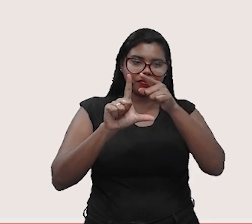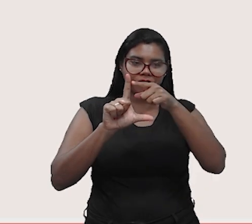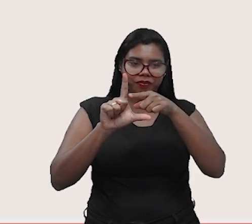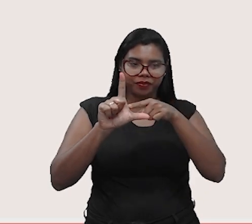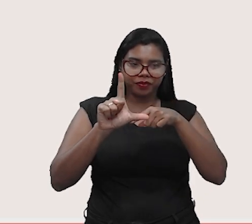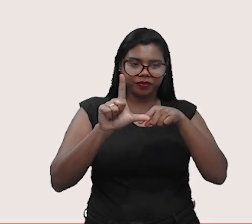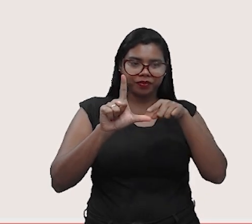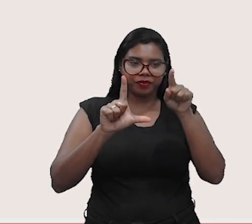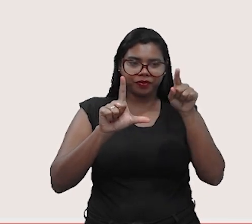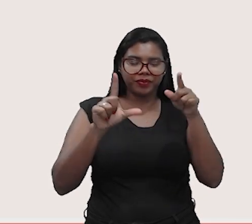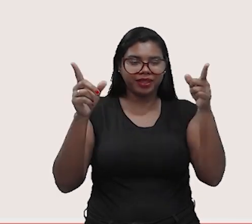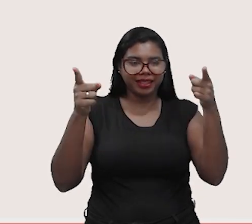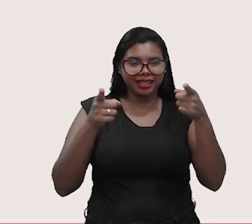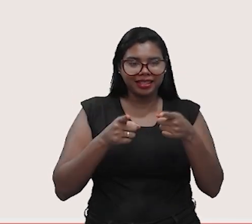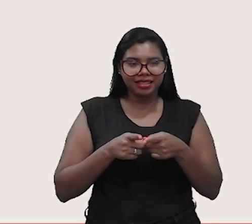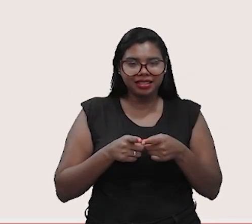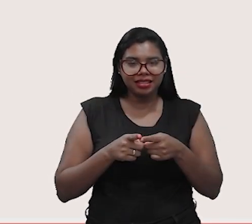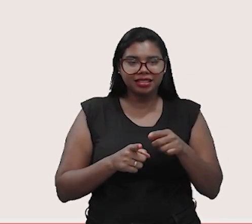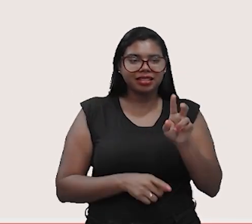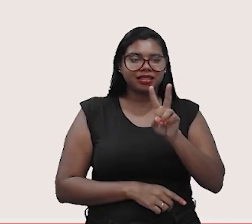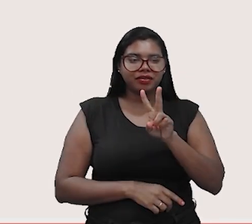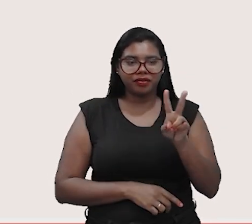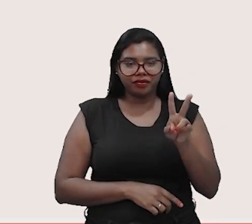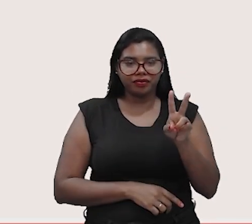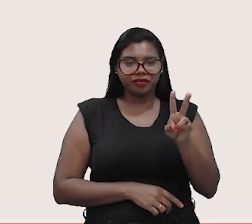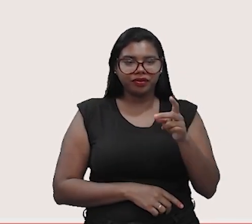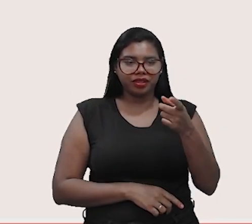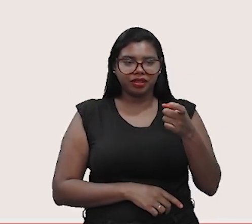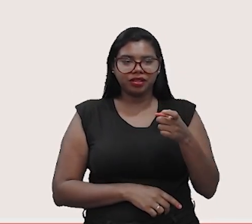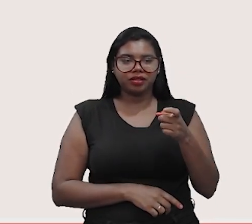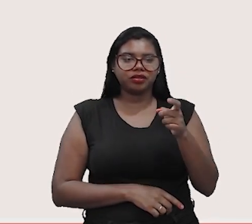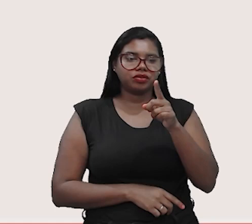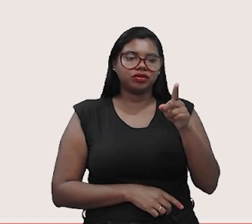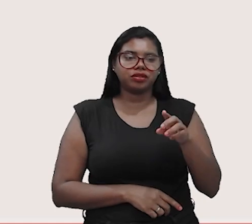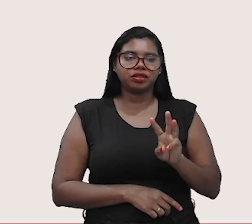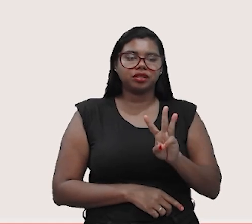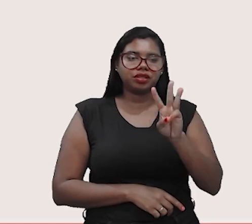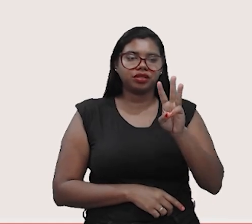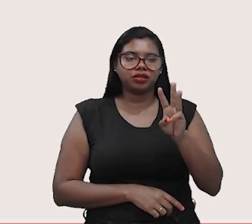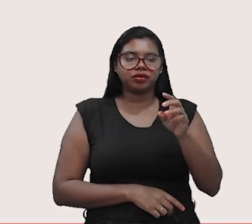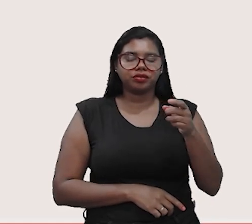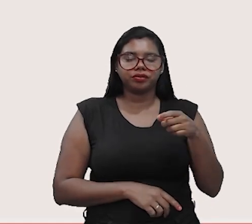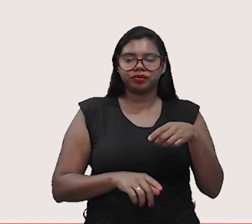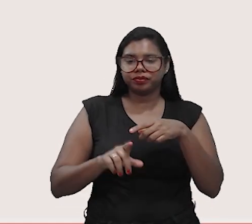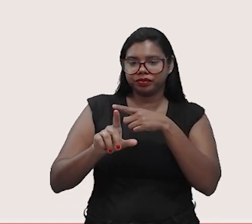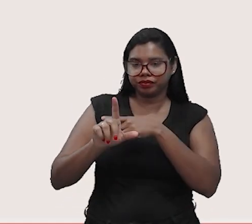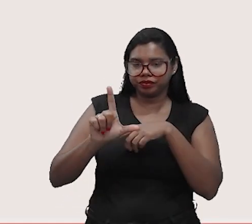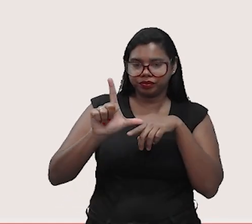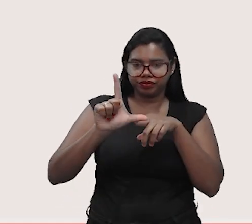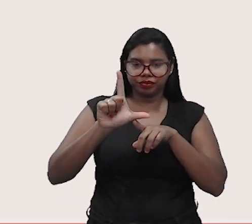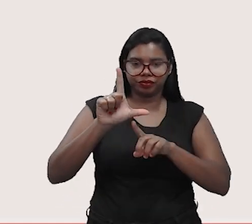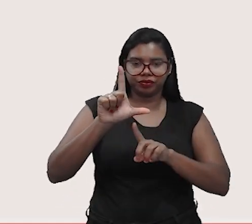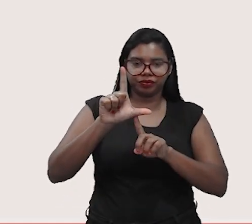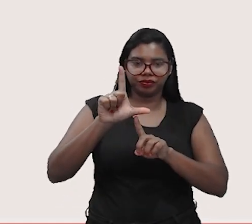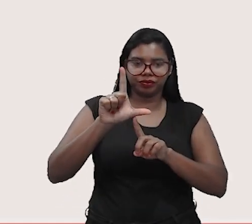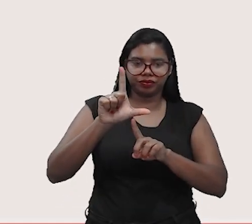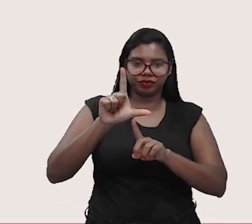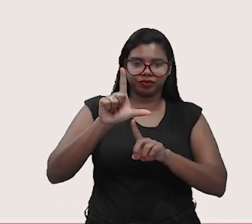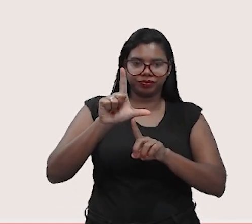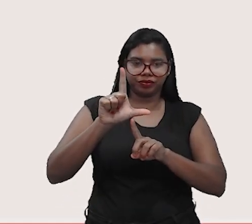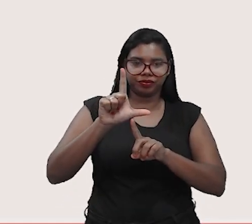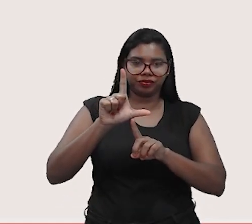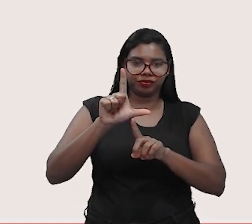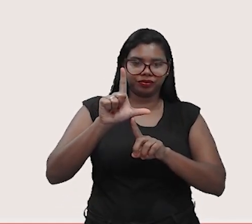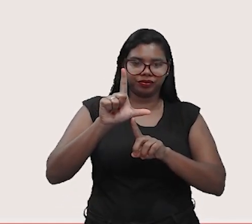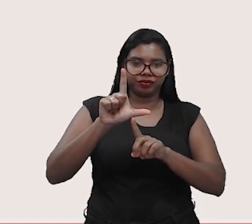cartesiana V, que é o XV e o YV. Olha, o XV está exatamente aqui, nesse